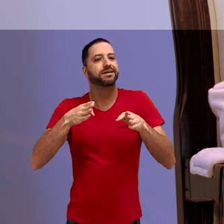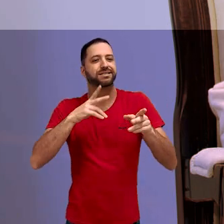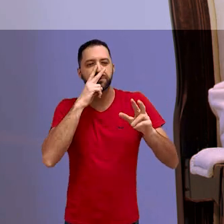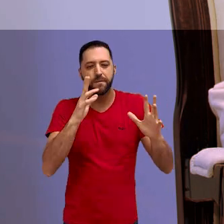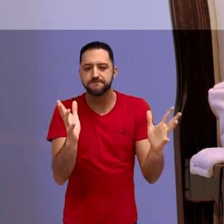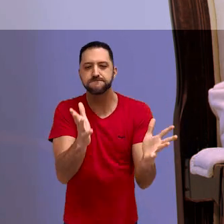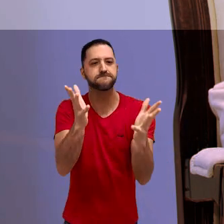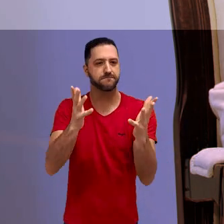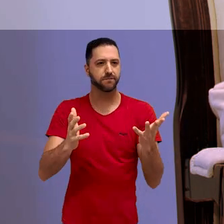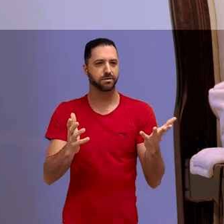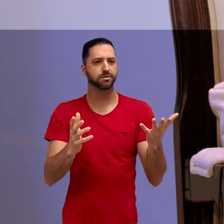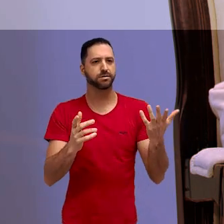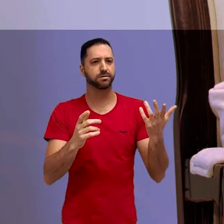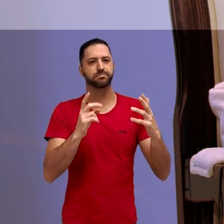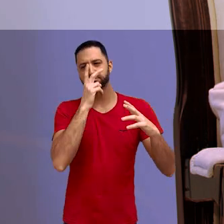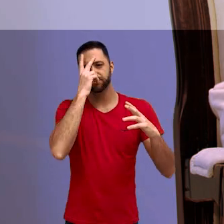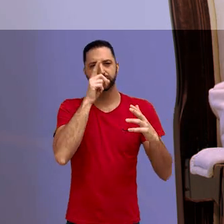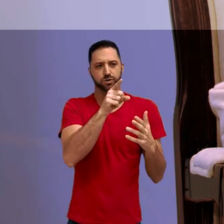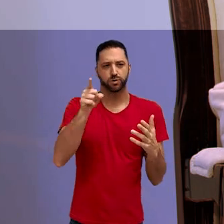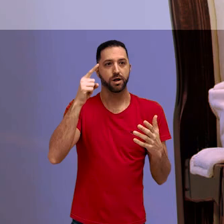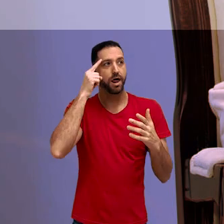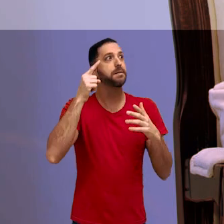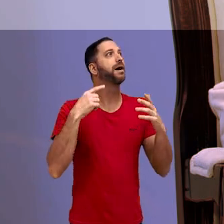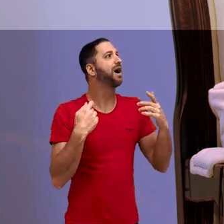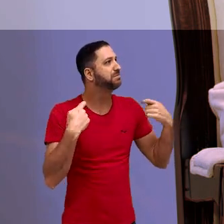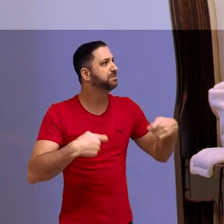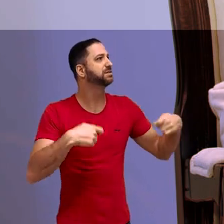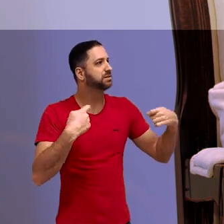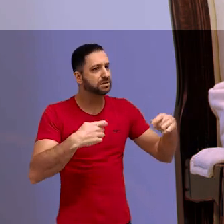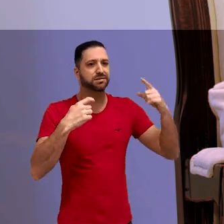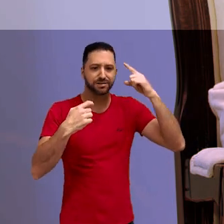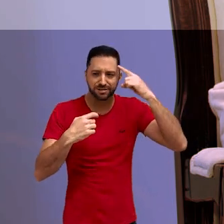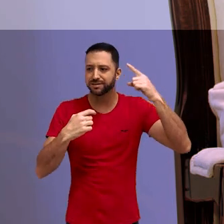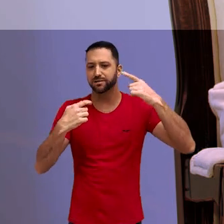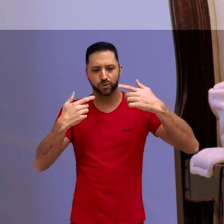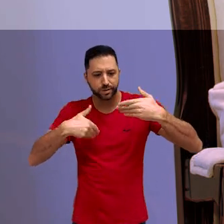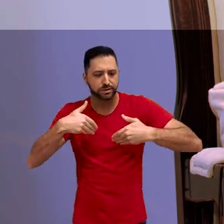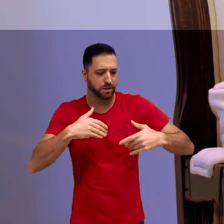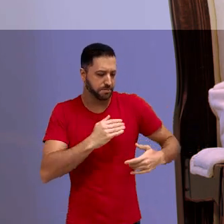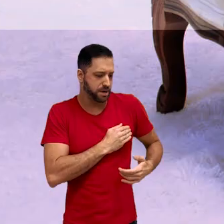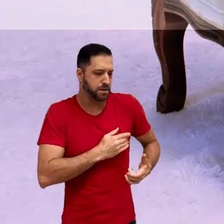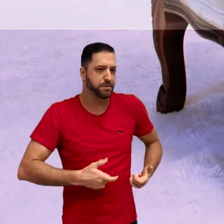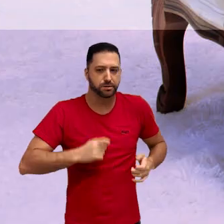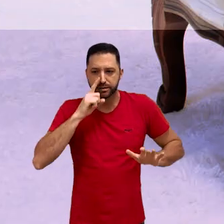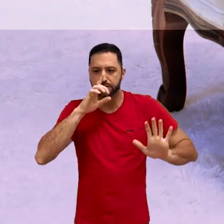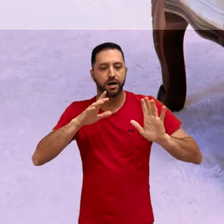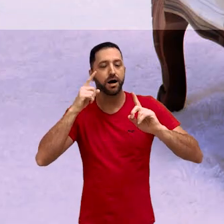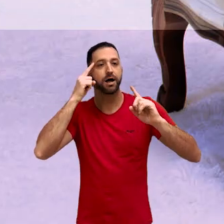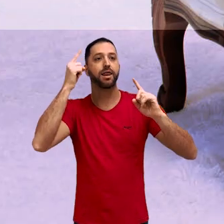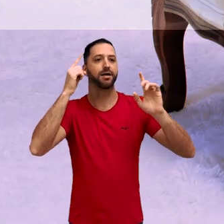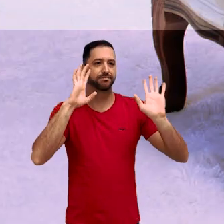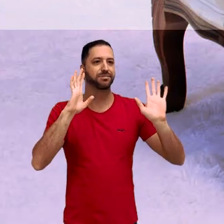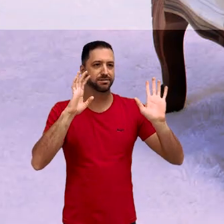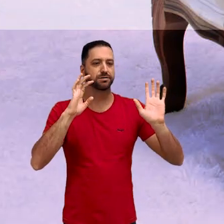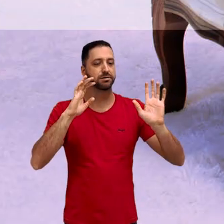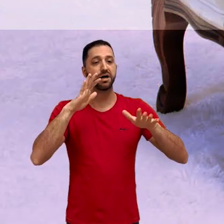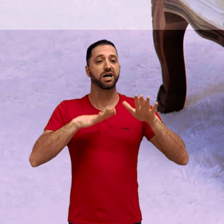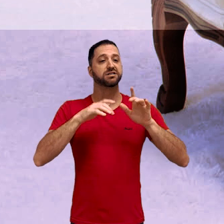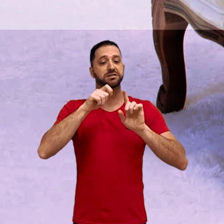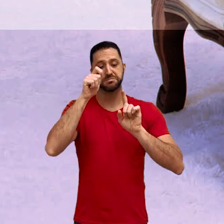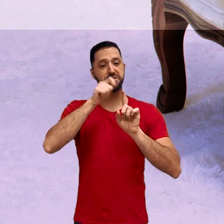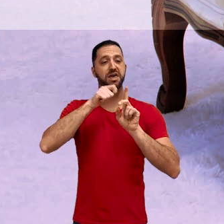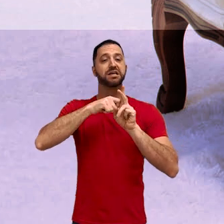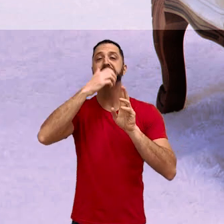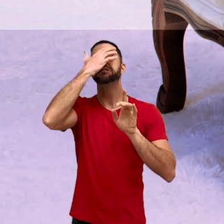super importante, porque isso levanta um movimento que ele tem um peso muito grande na nossa sociedade e que aquelas mulheres que de repente ignoram